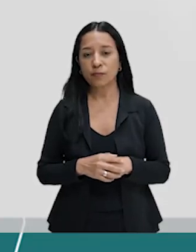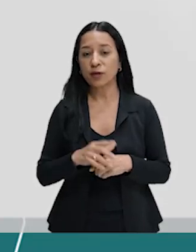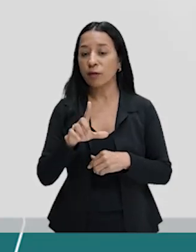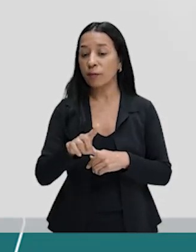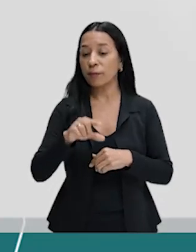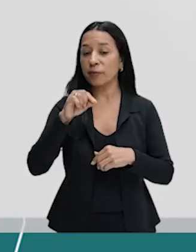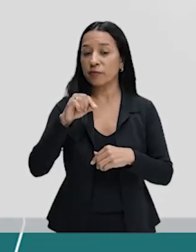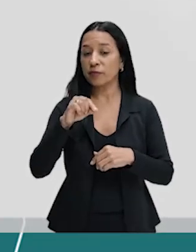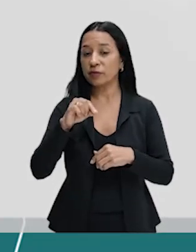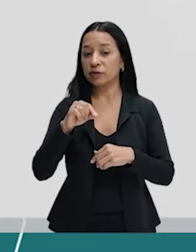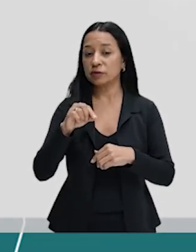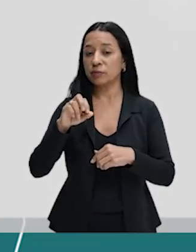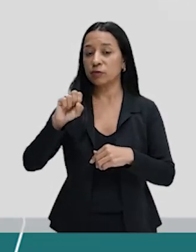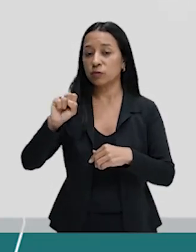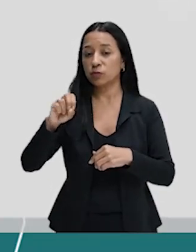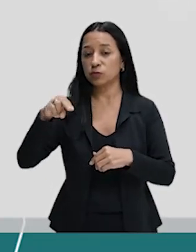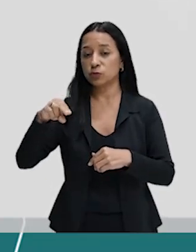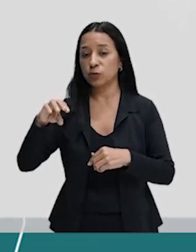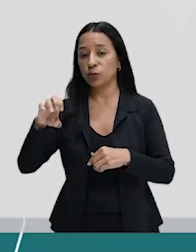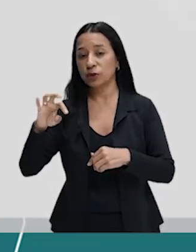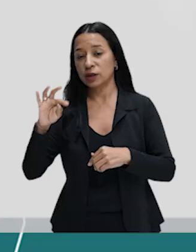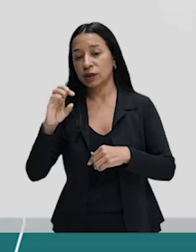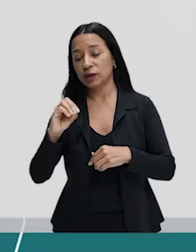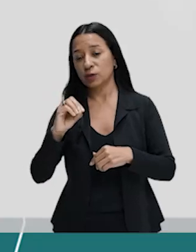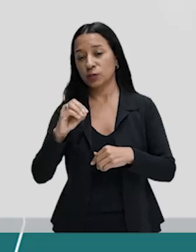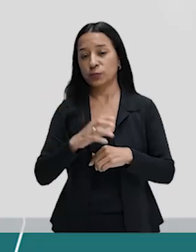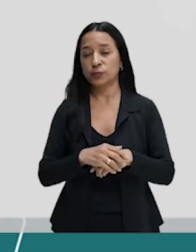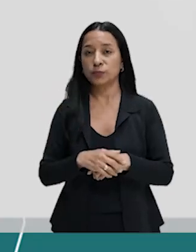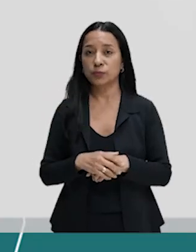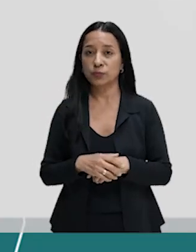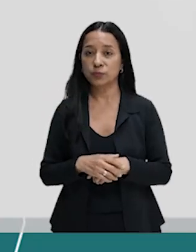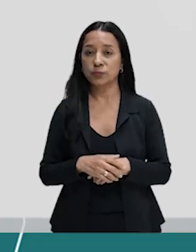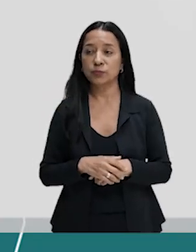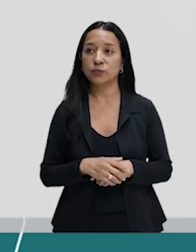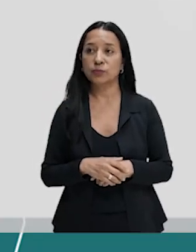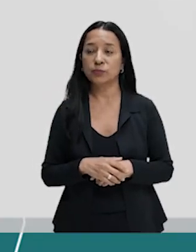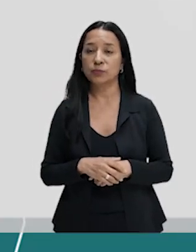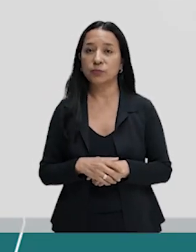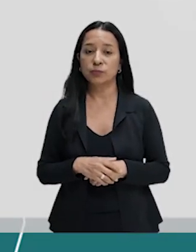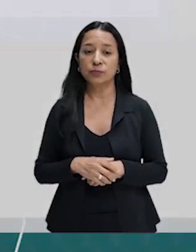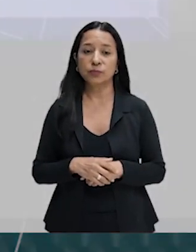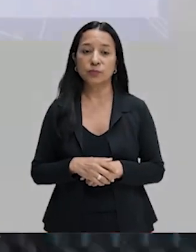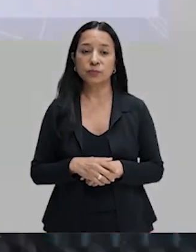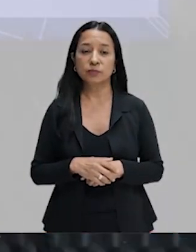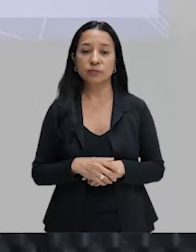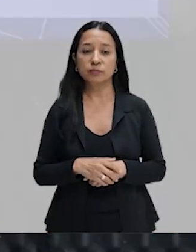preferência pelo soneto. Nós vamos ver muitos sonetos no parnasianismo.